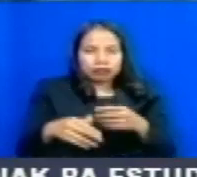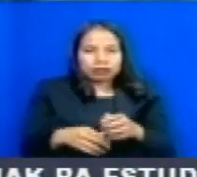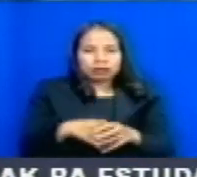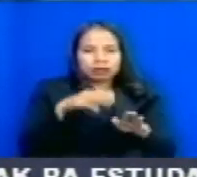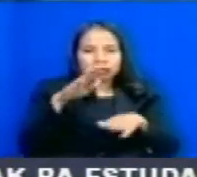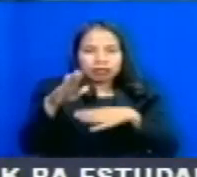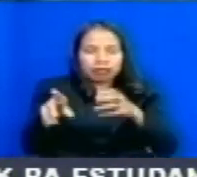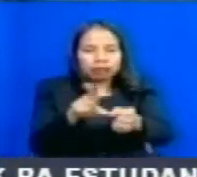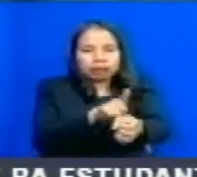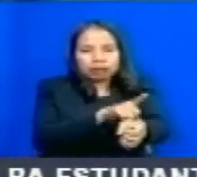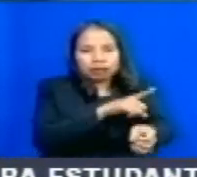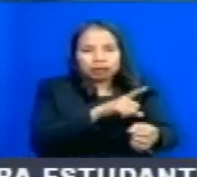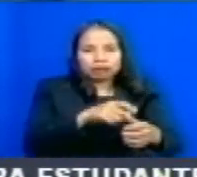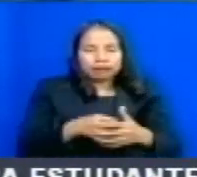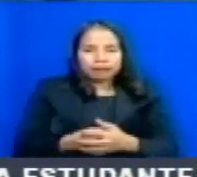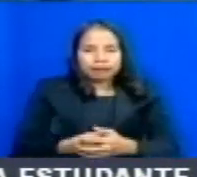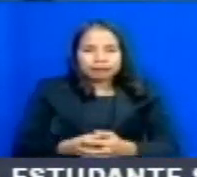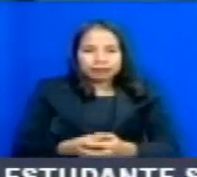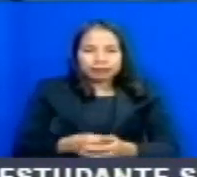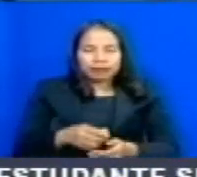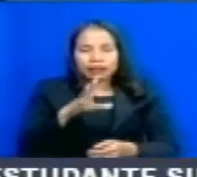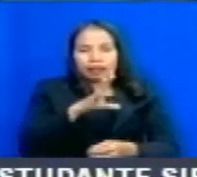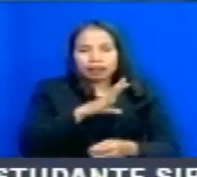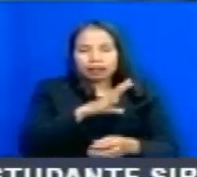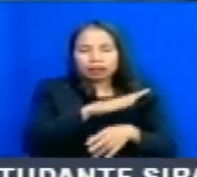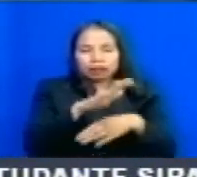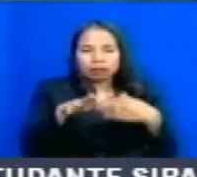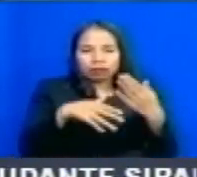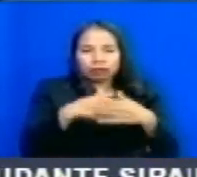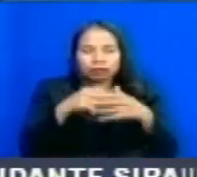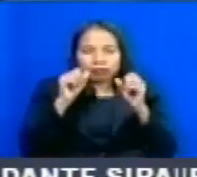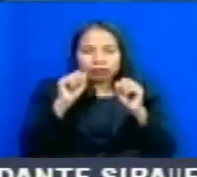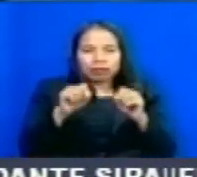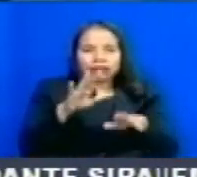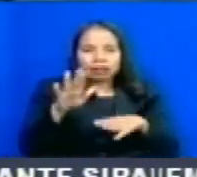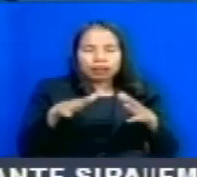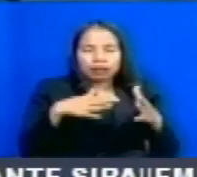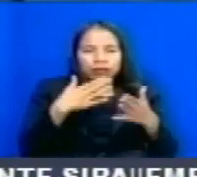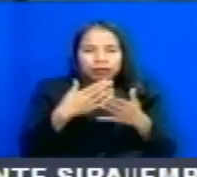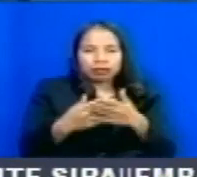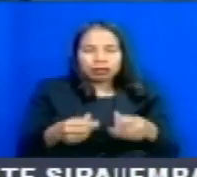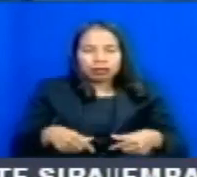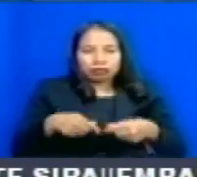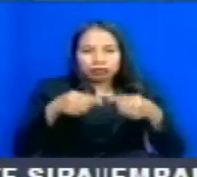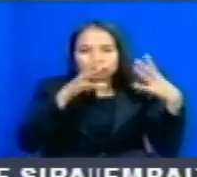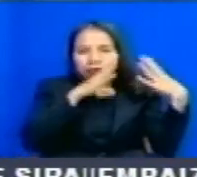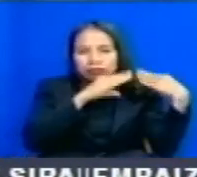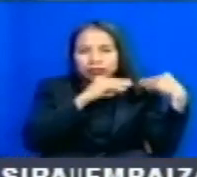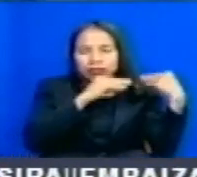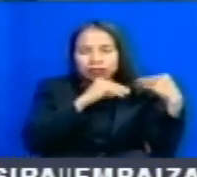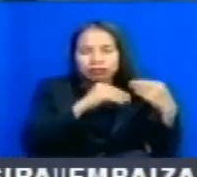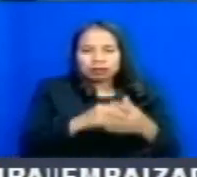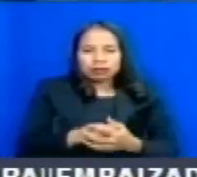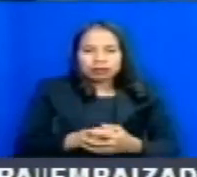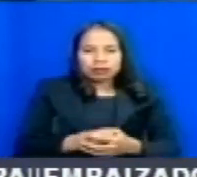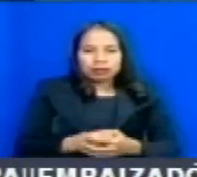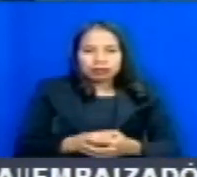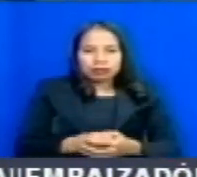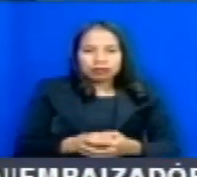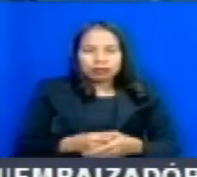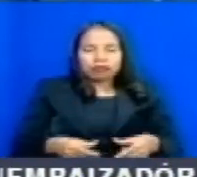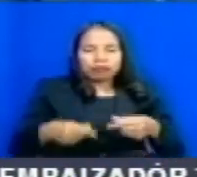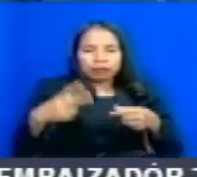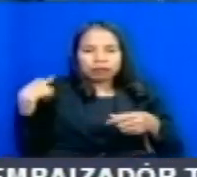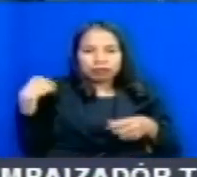narutan. E hein katak botutut bele bele Claudiak para ita fo esperança fo bi diak